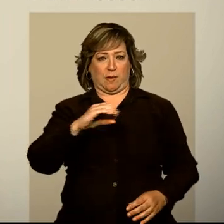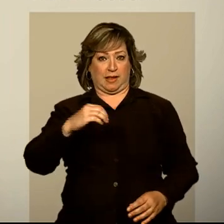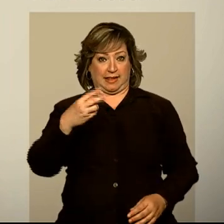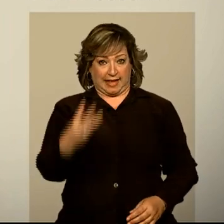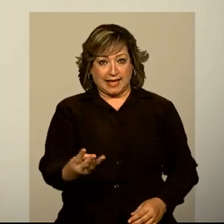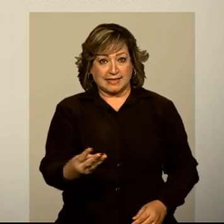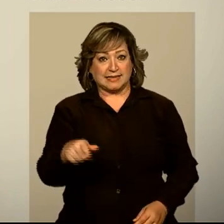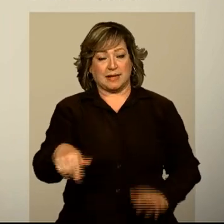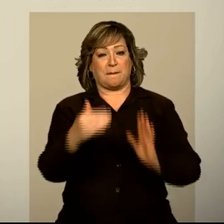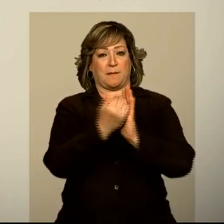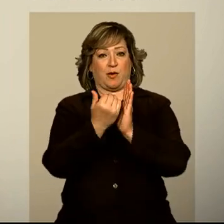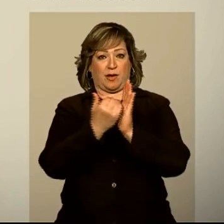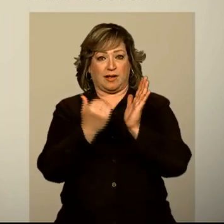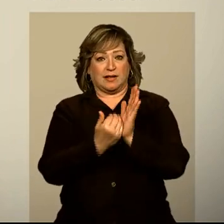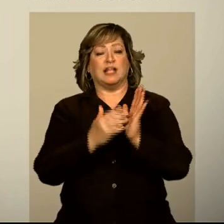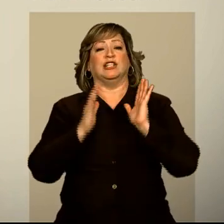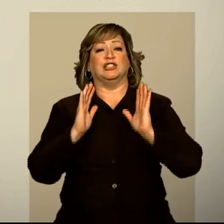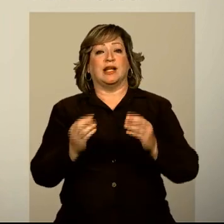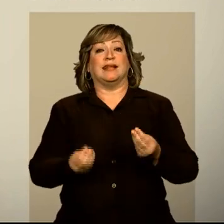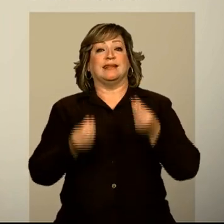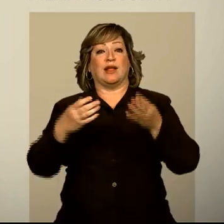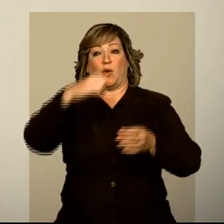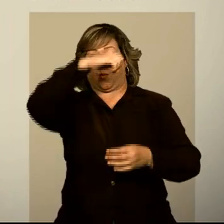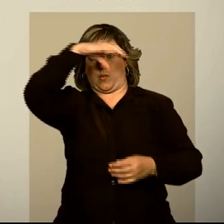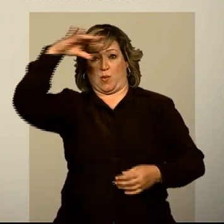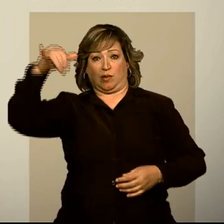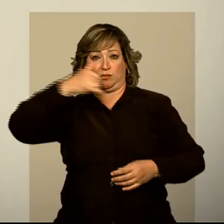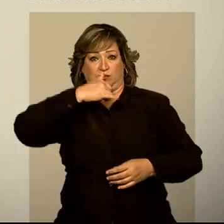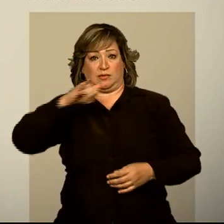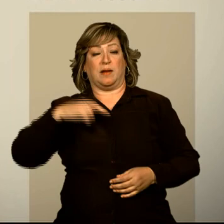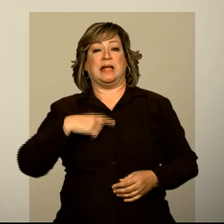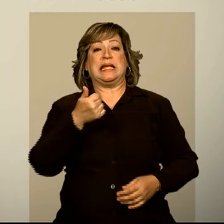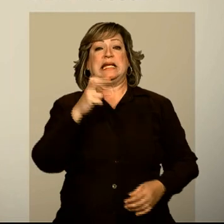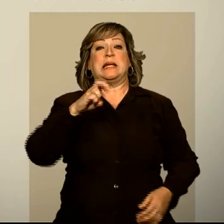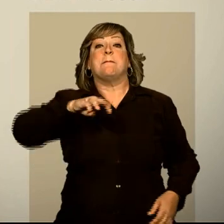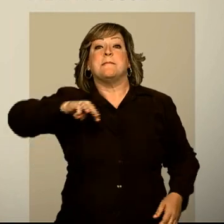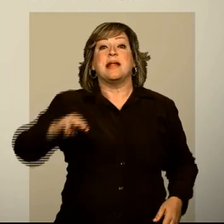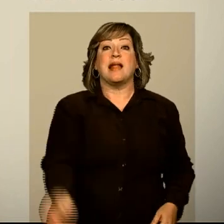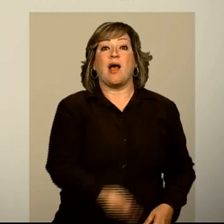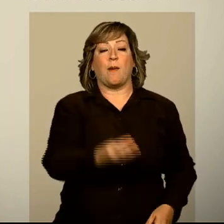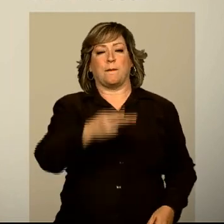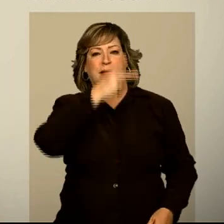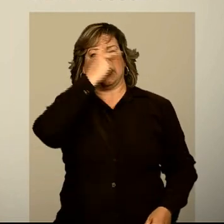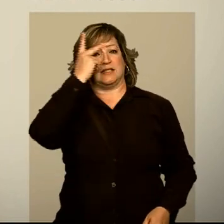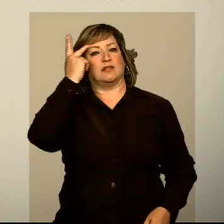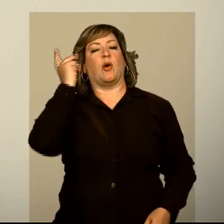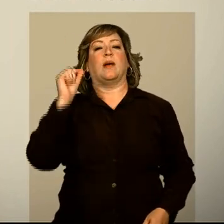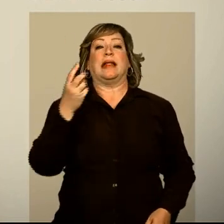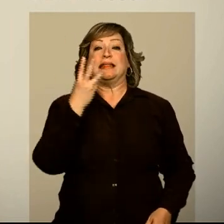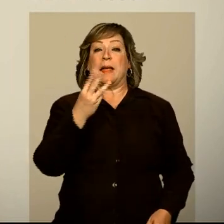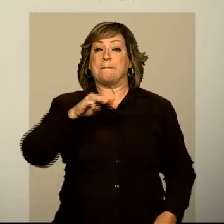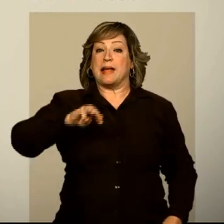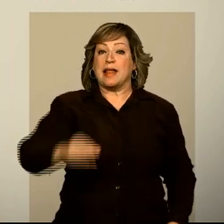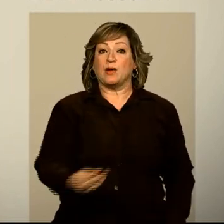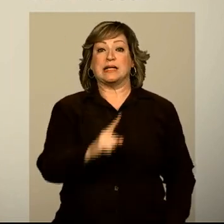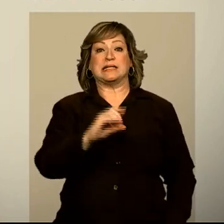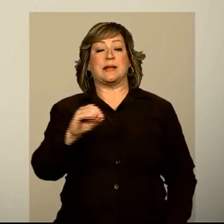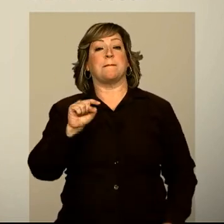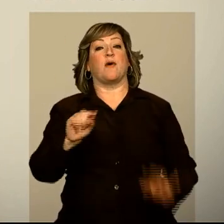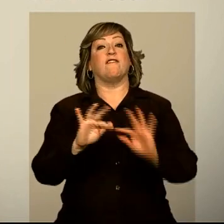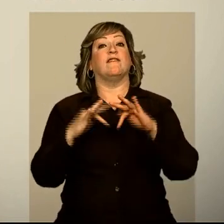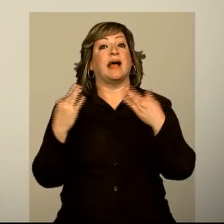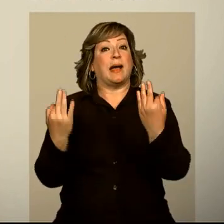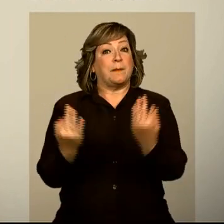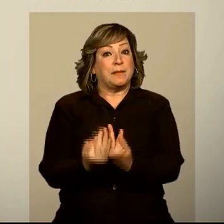2003 nós já levamos energia elétrica para 15 milhões de pessoas ou seja 3100000